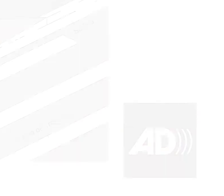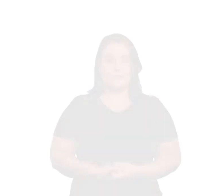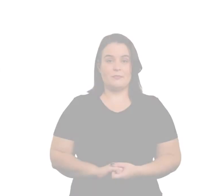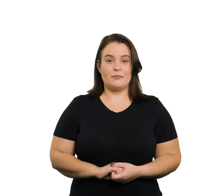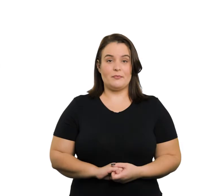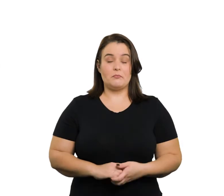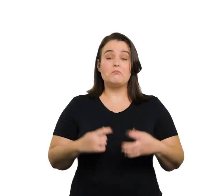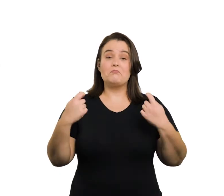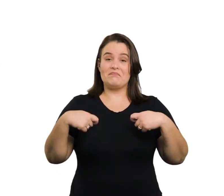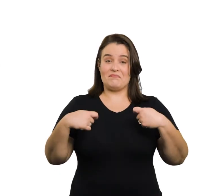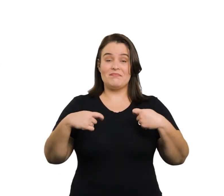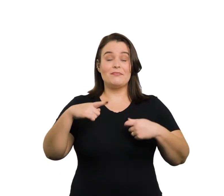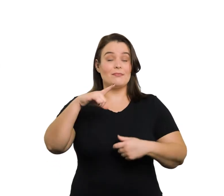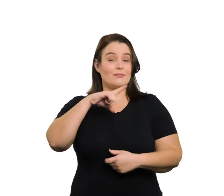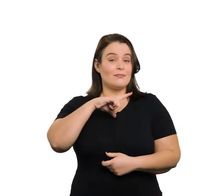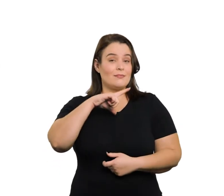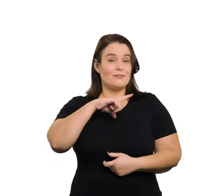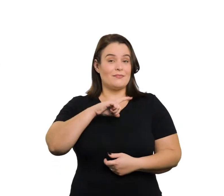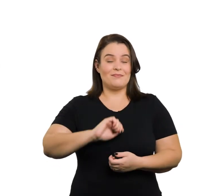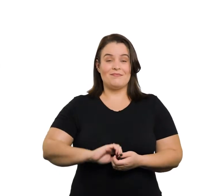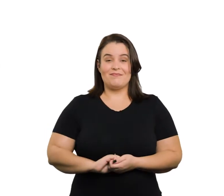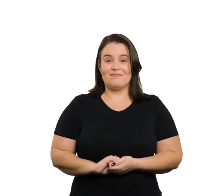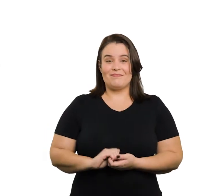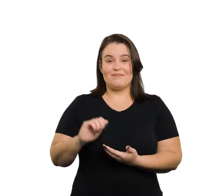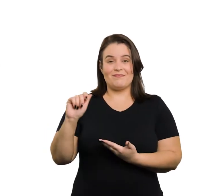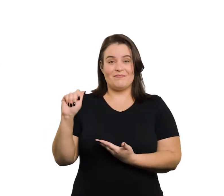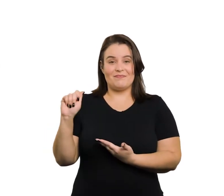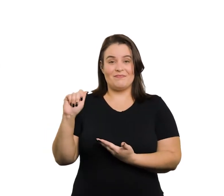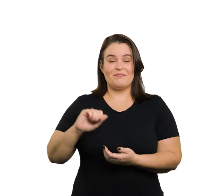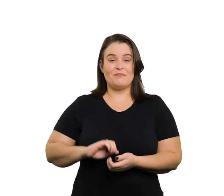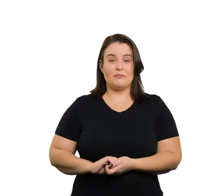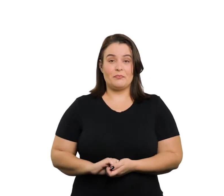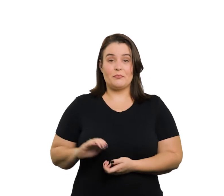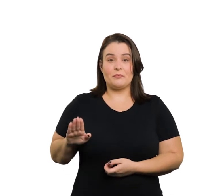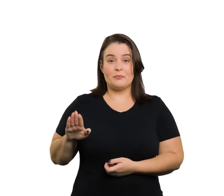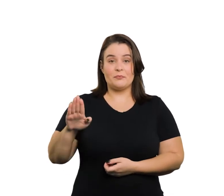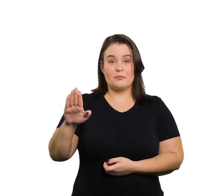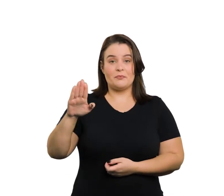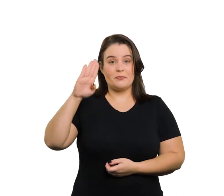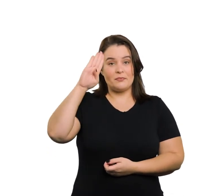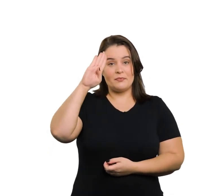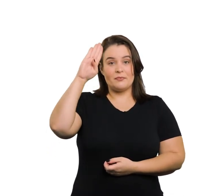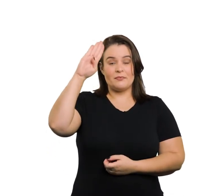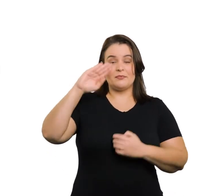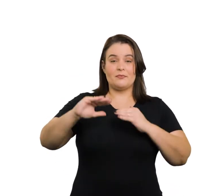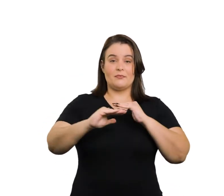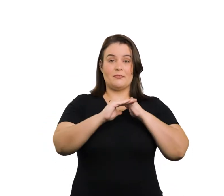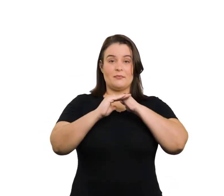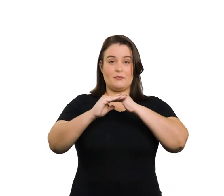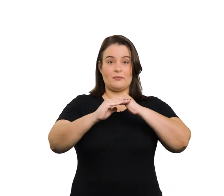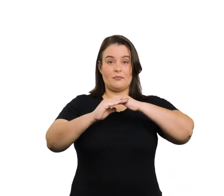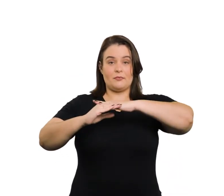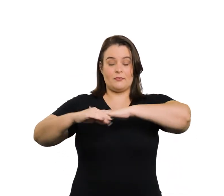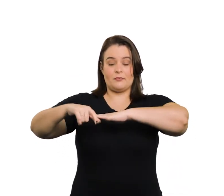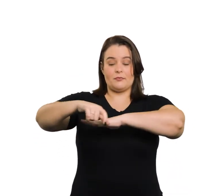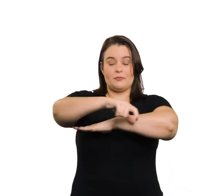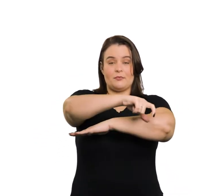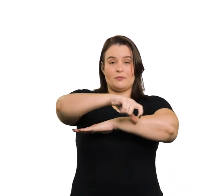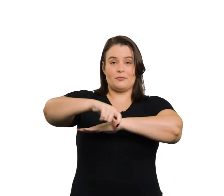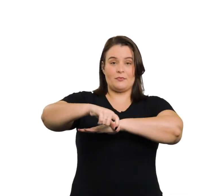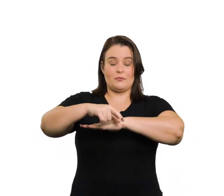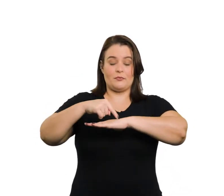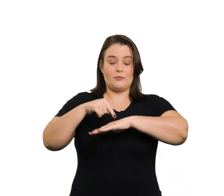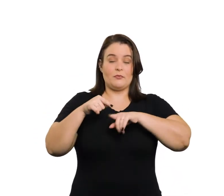acesso. Deve ser garantida a rampa principal, nivelada com a